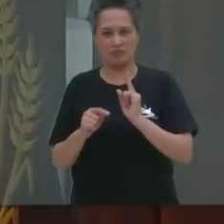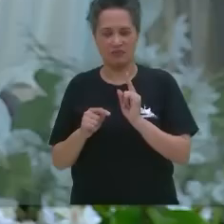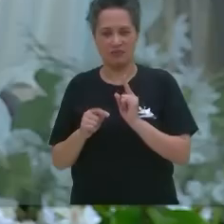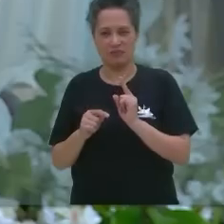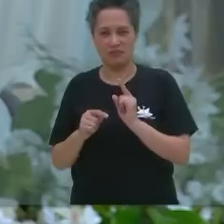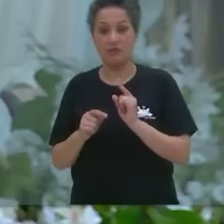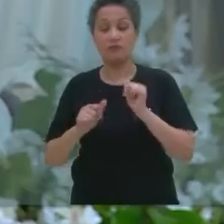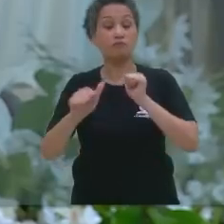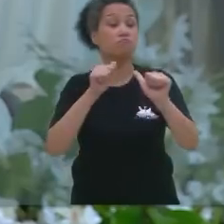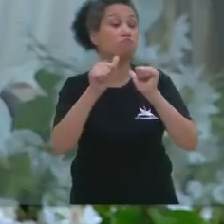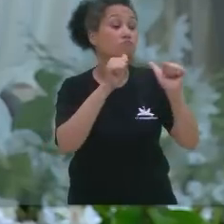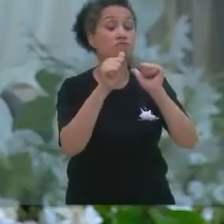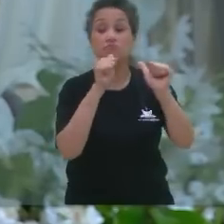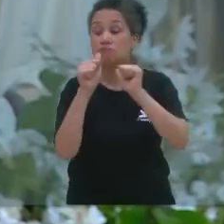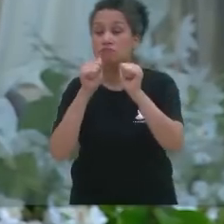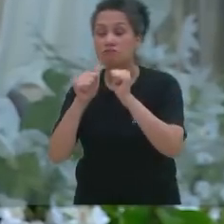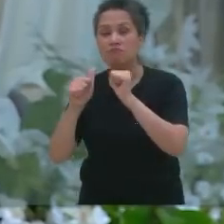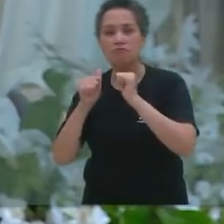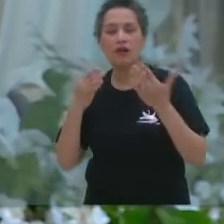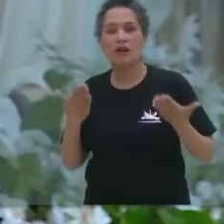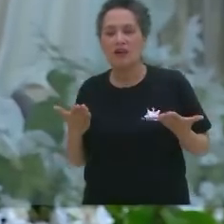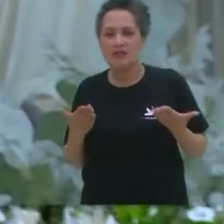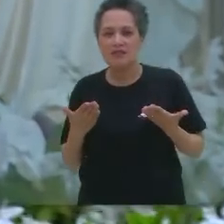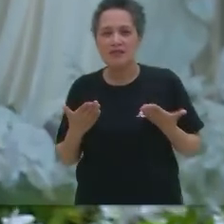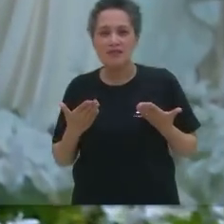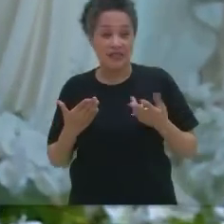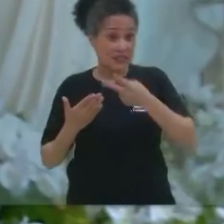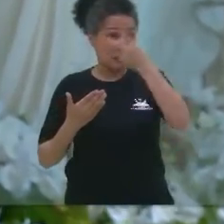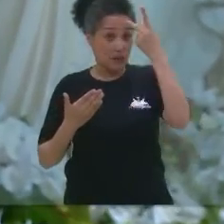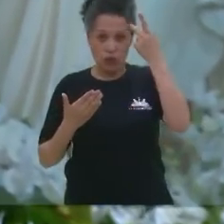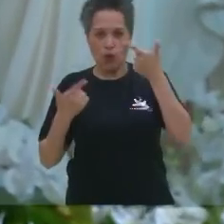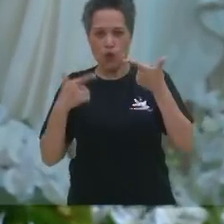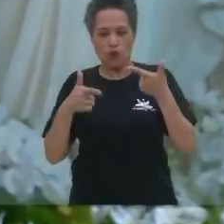É bebedeira. O problema é que as pessoas não têm freio,